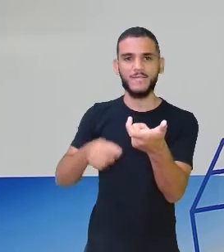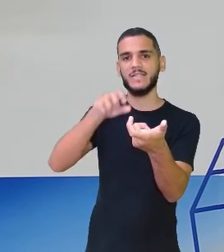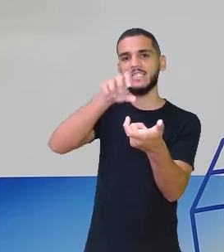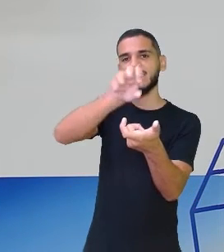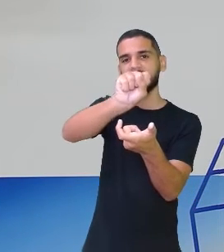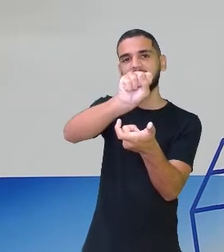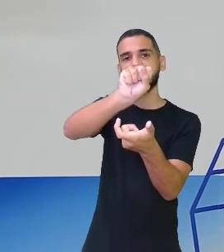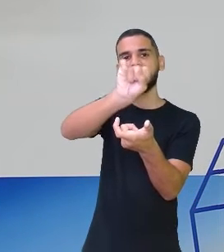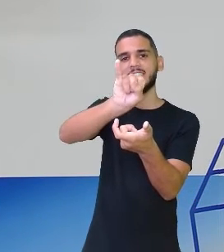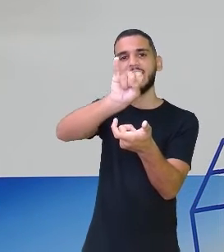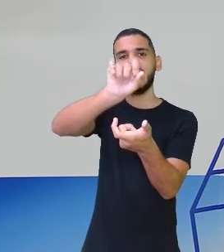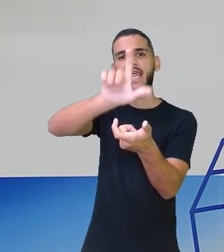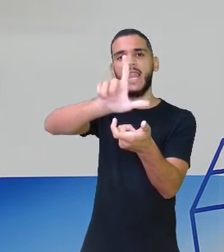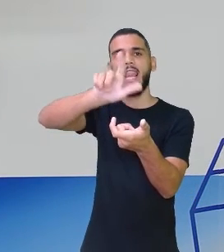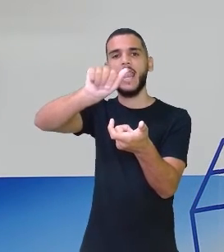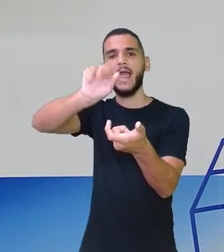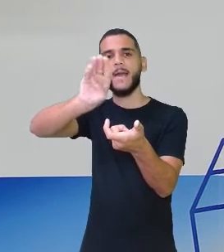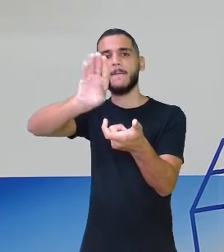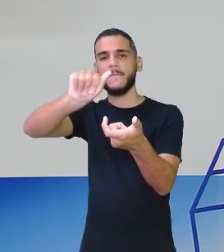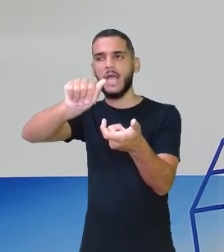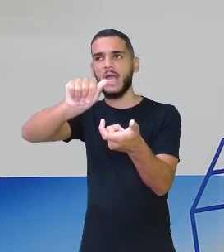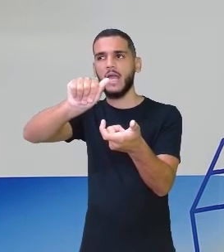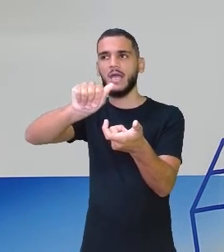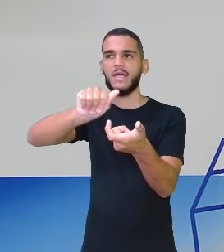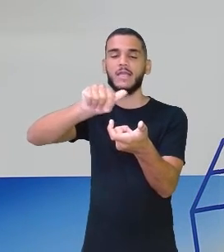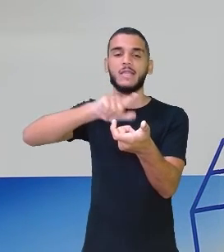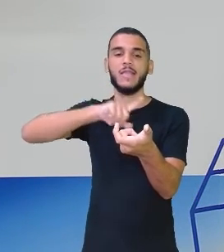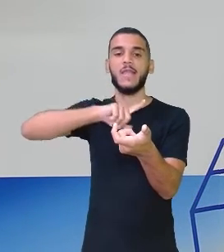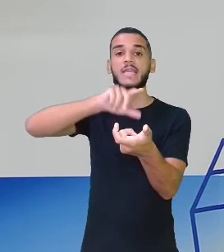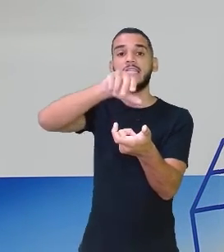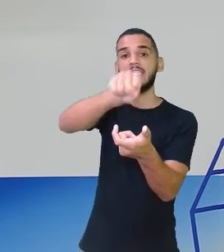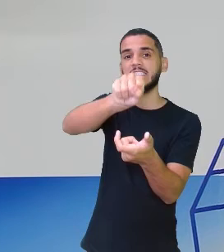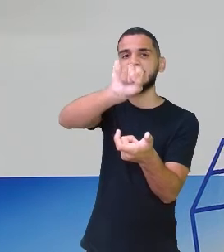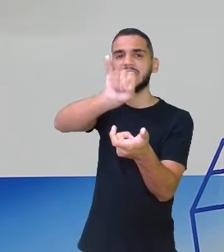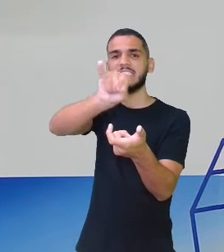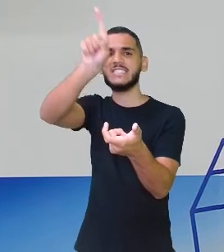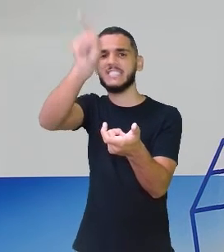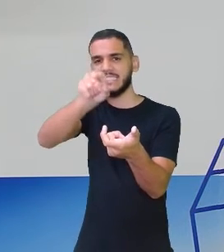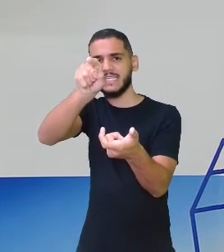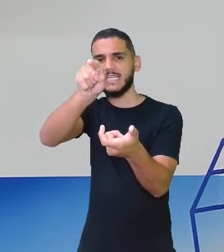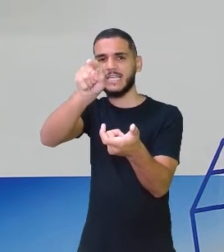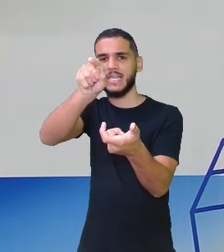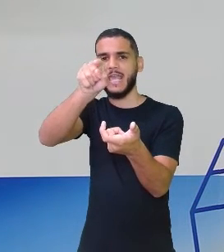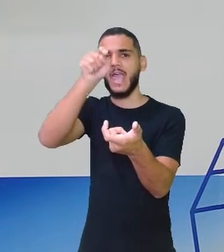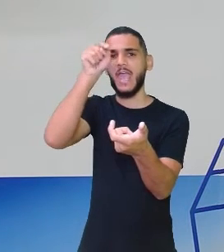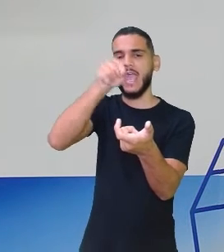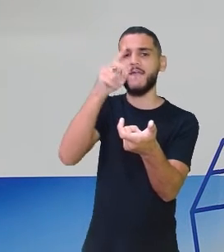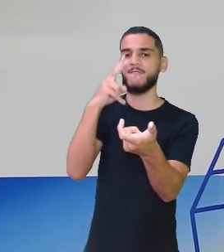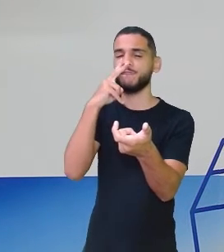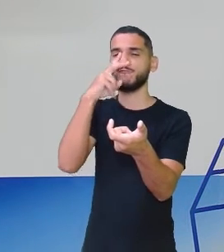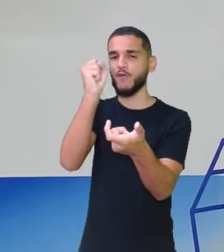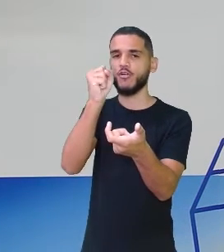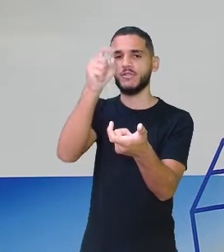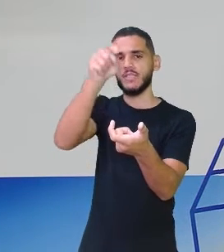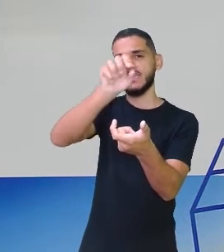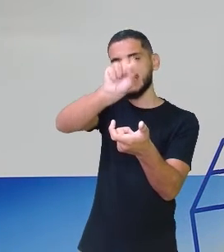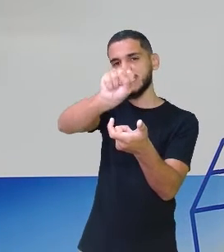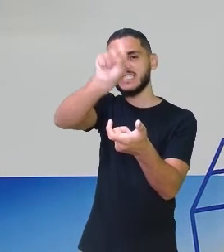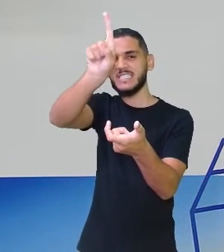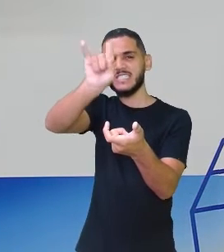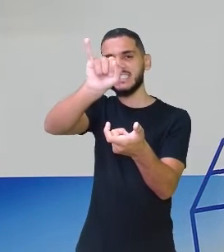a palavra sílaba, ela não é acentuada, então eu já sei que é a